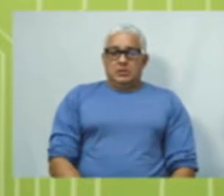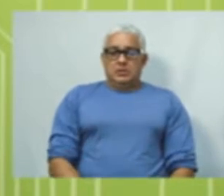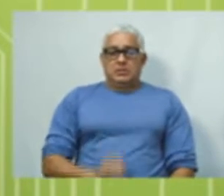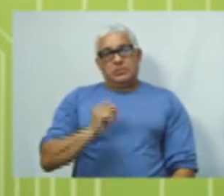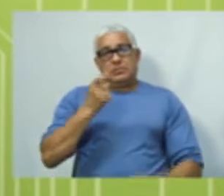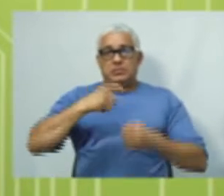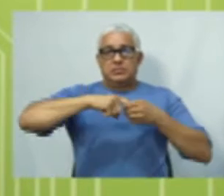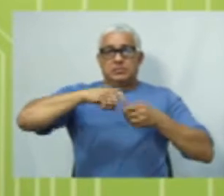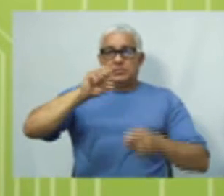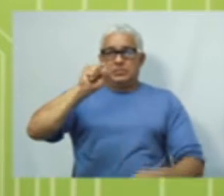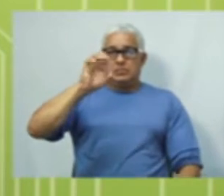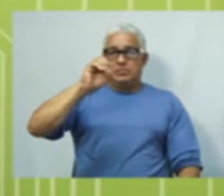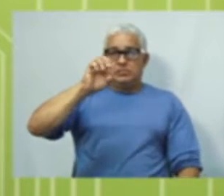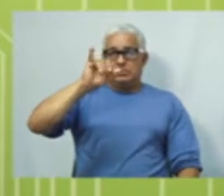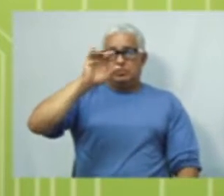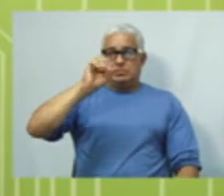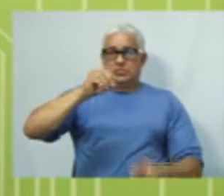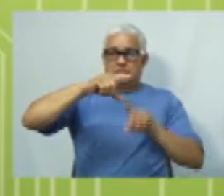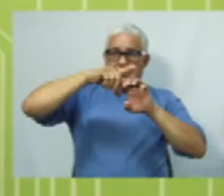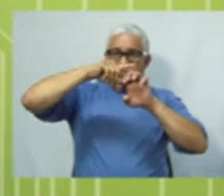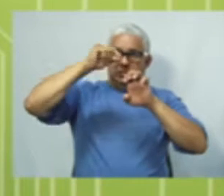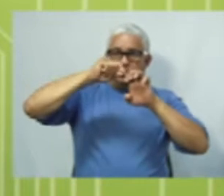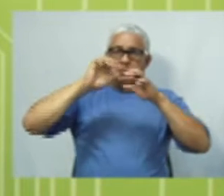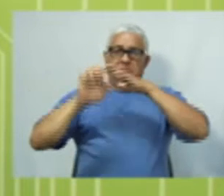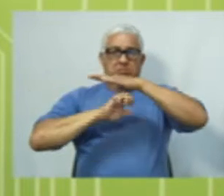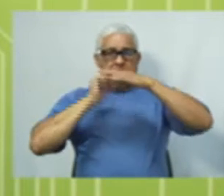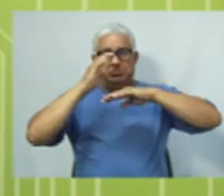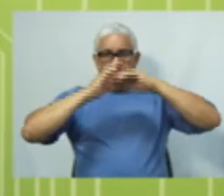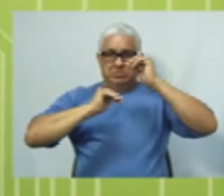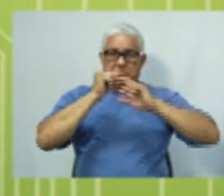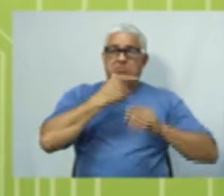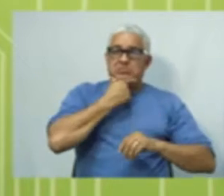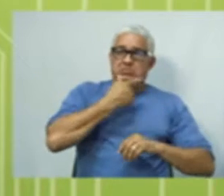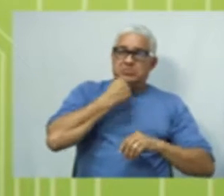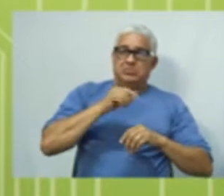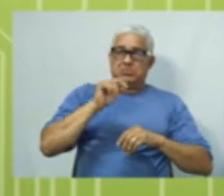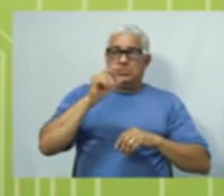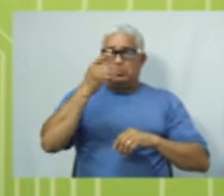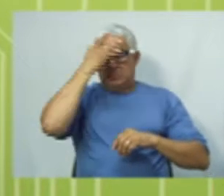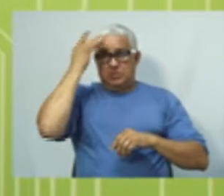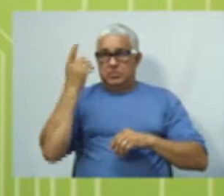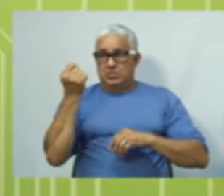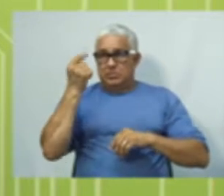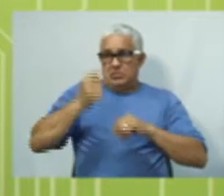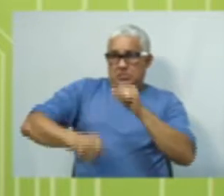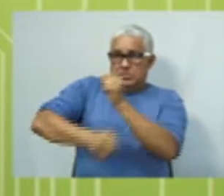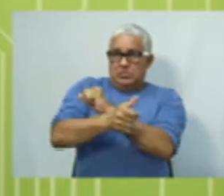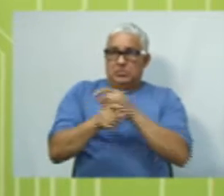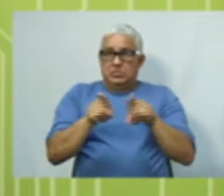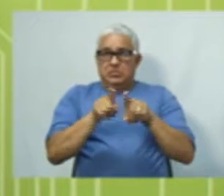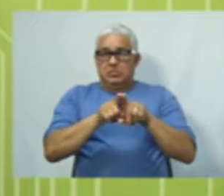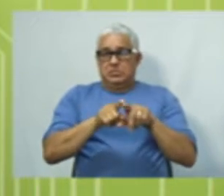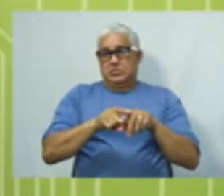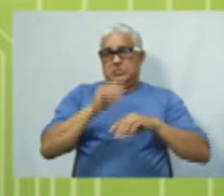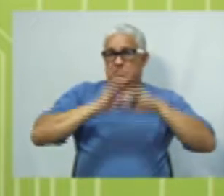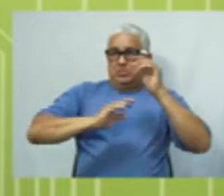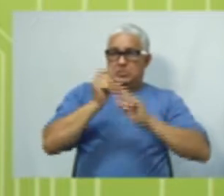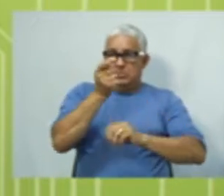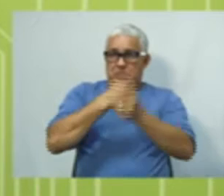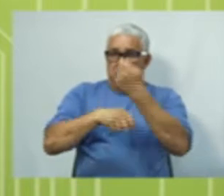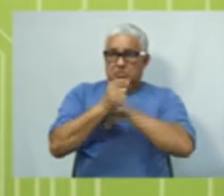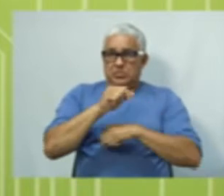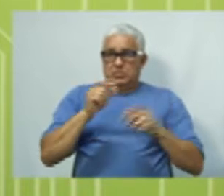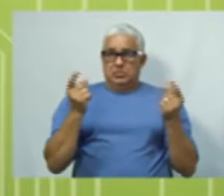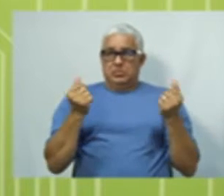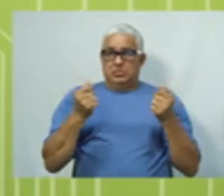sócio empreendedor, seja ele o empresário ou o investidor, seja ele o administrador financeiro, ele precisa